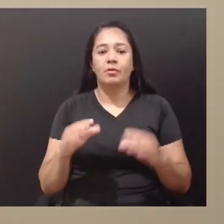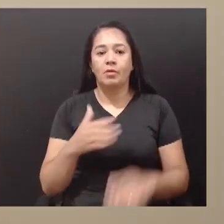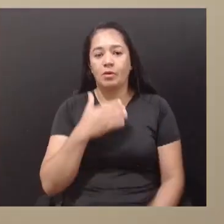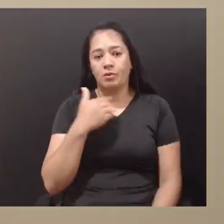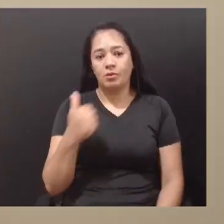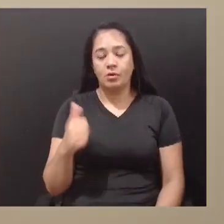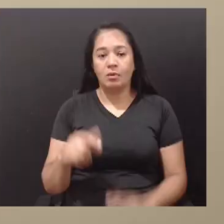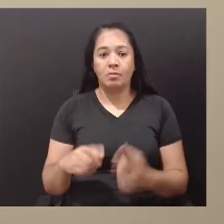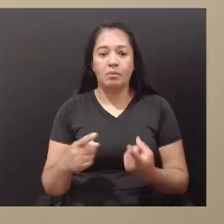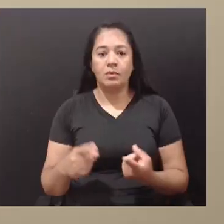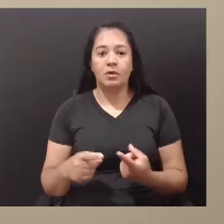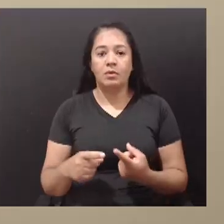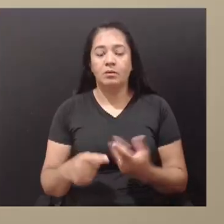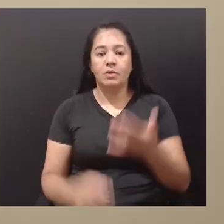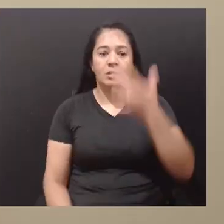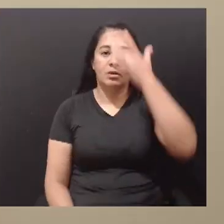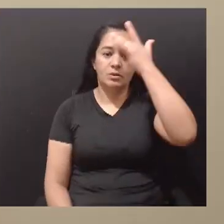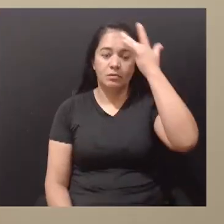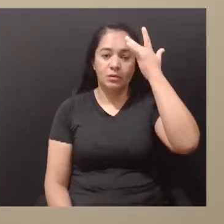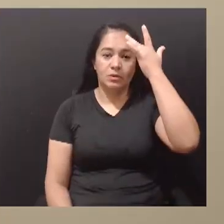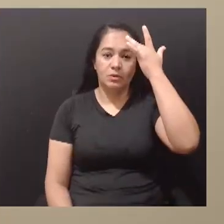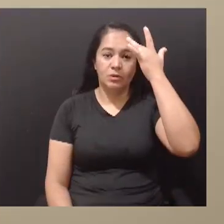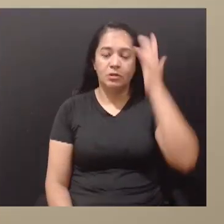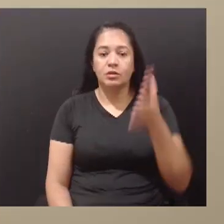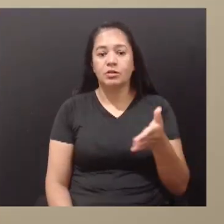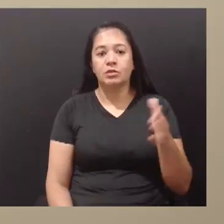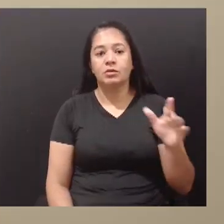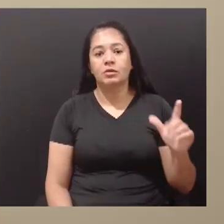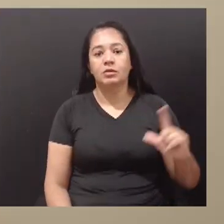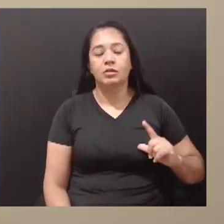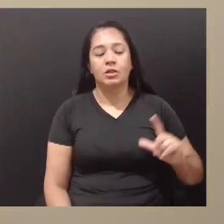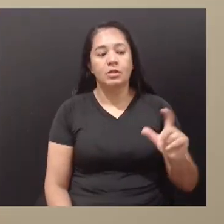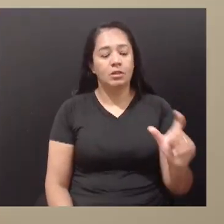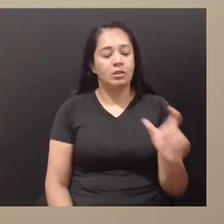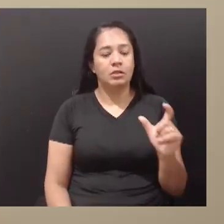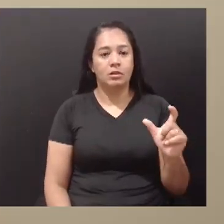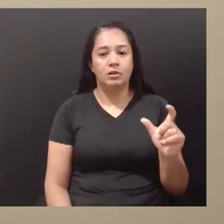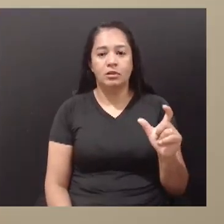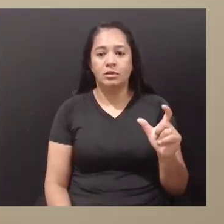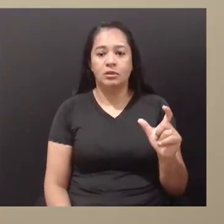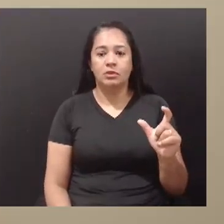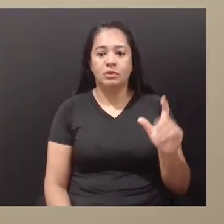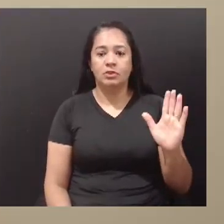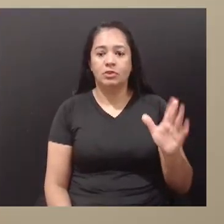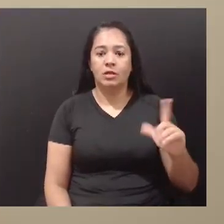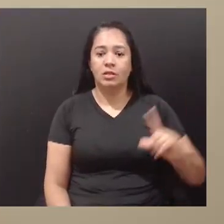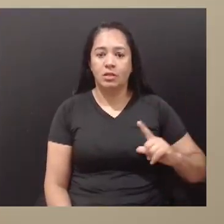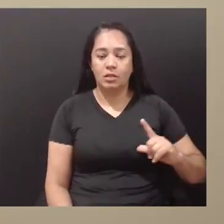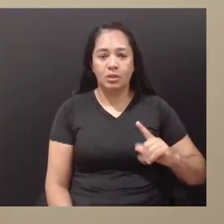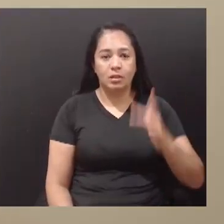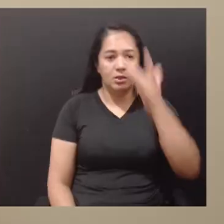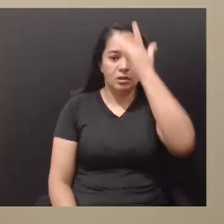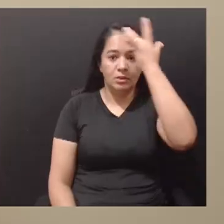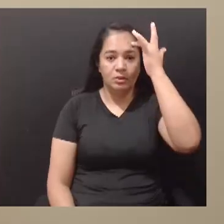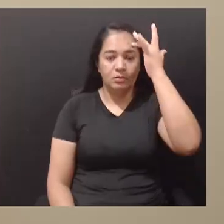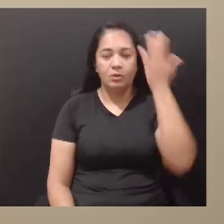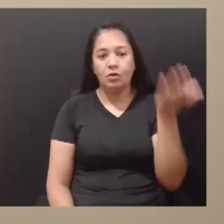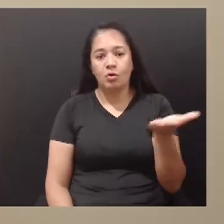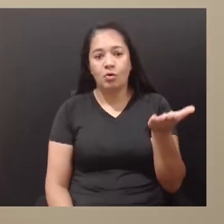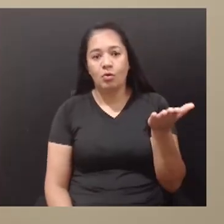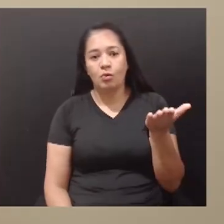Agora, para aquelas pessoas que já têm o cartão bilhete único E essas pessoas hoje ou vão na